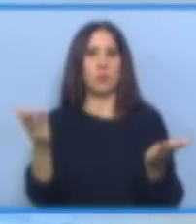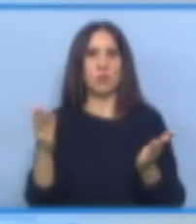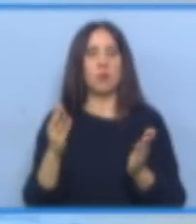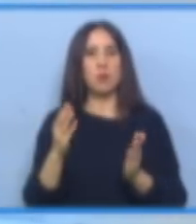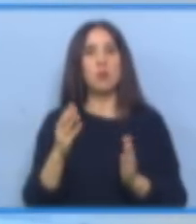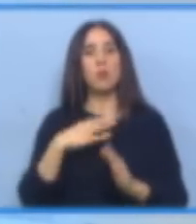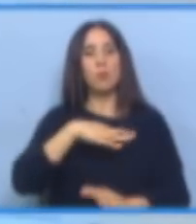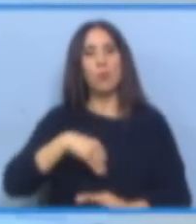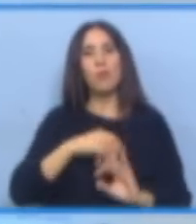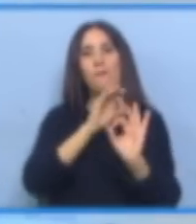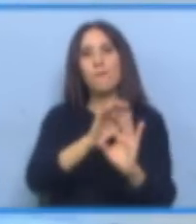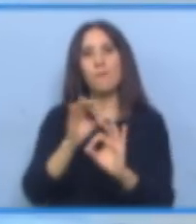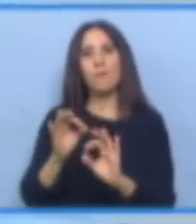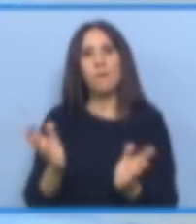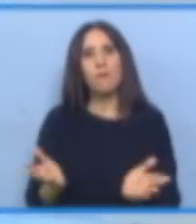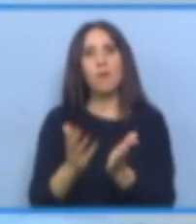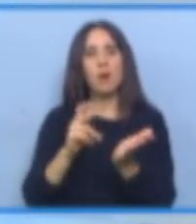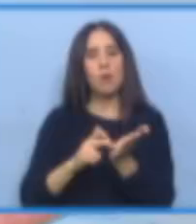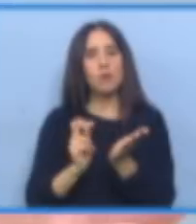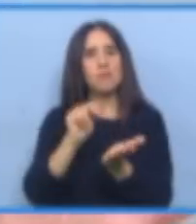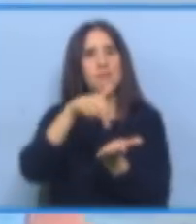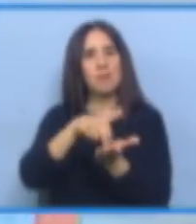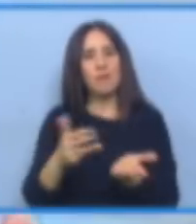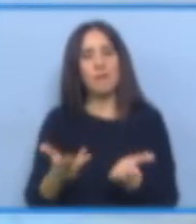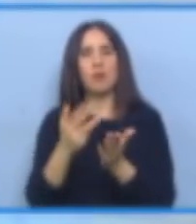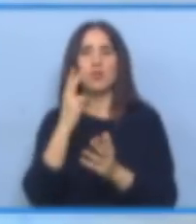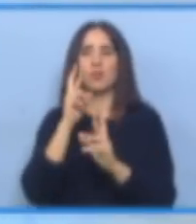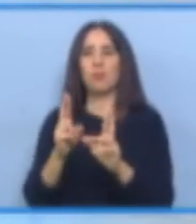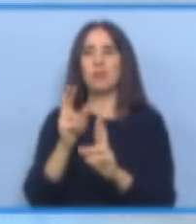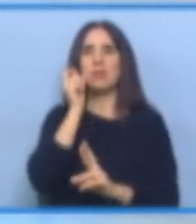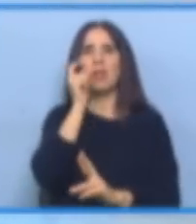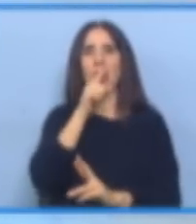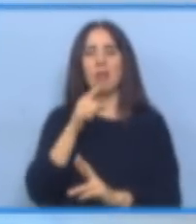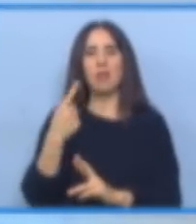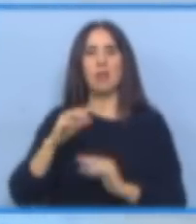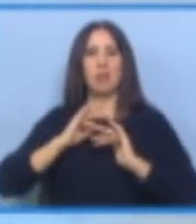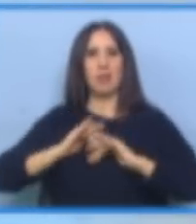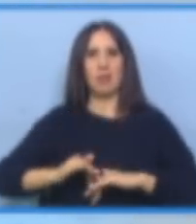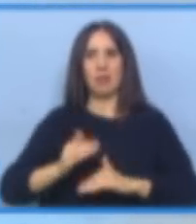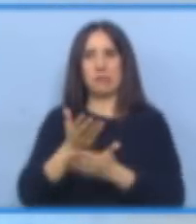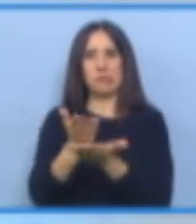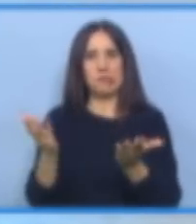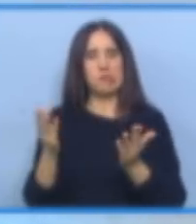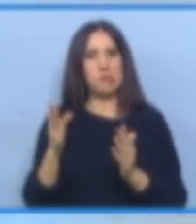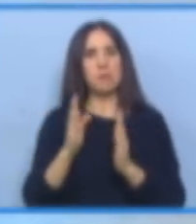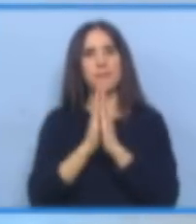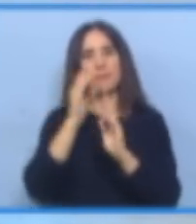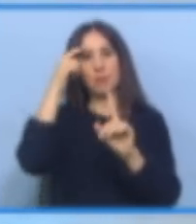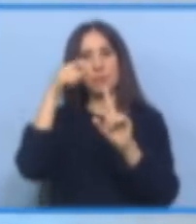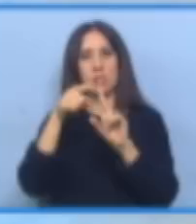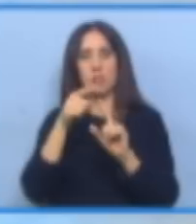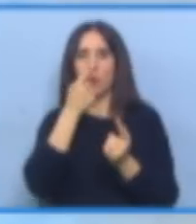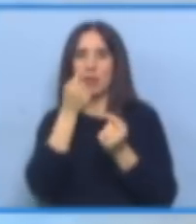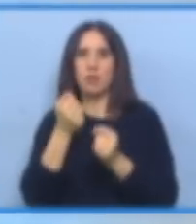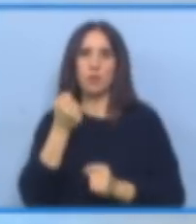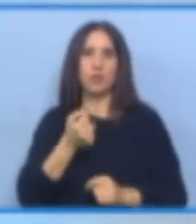para cuidar do mundo. Vive para levantar os coxos, dar esperança àqueles que estão abatidos. Esta é a missão da Igreja, à semelhança